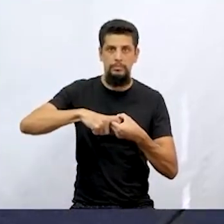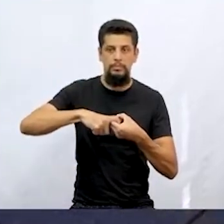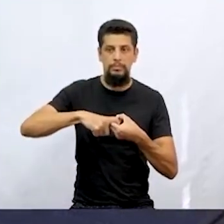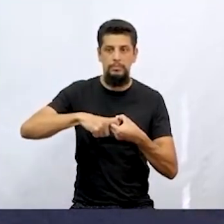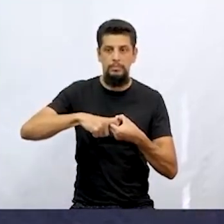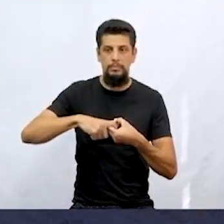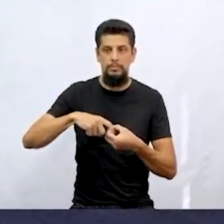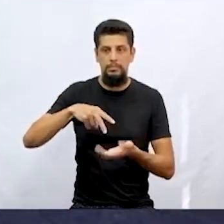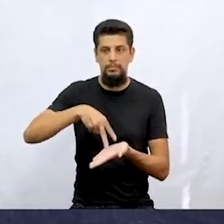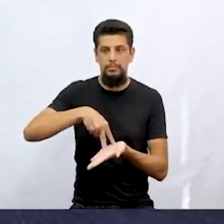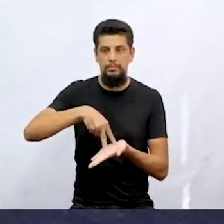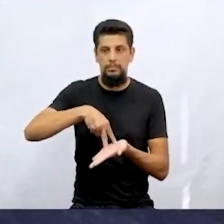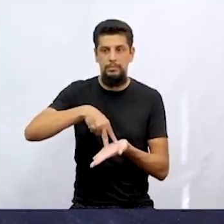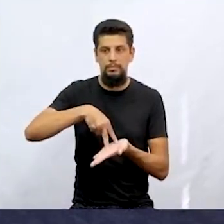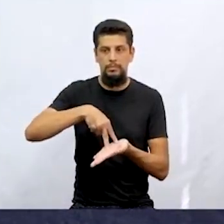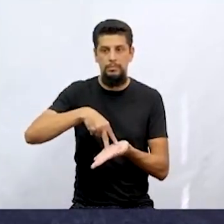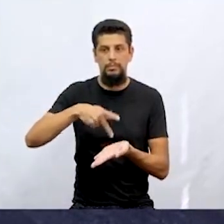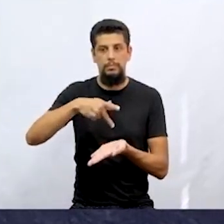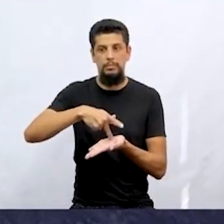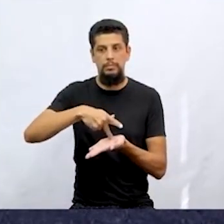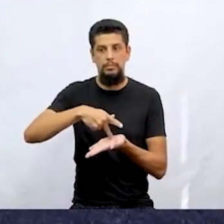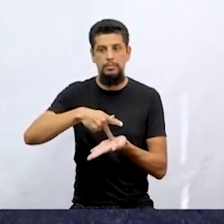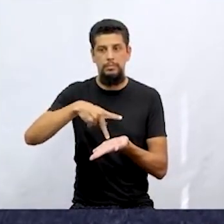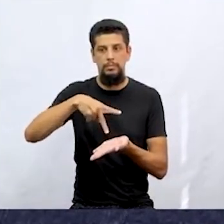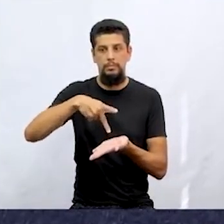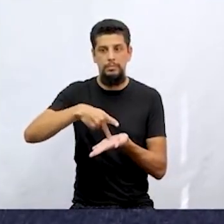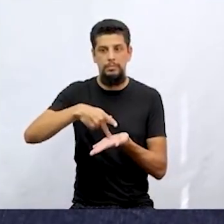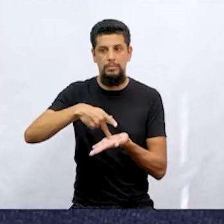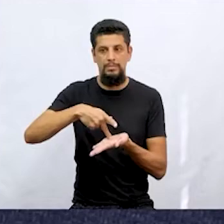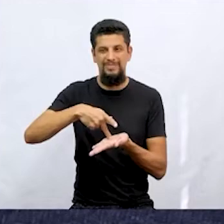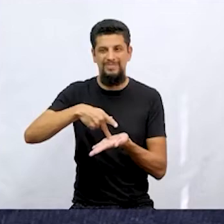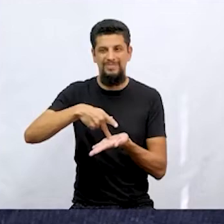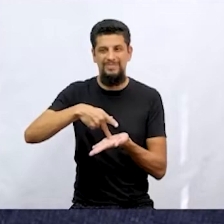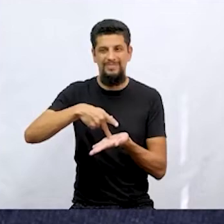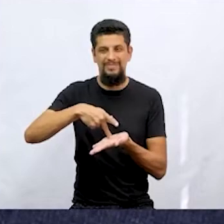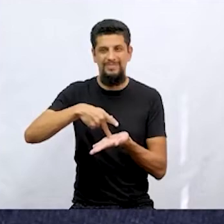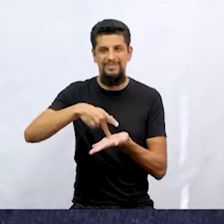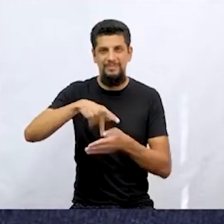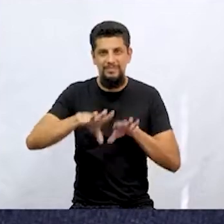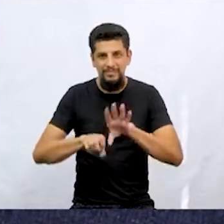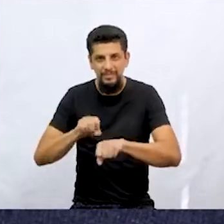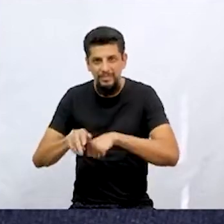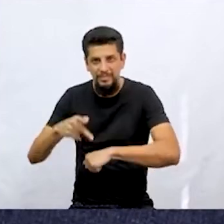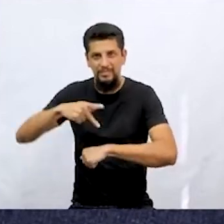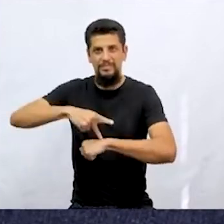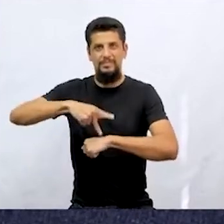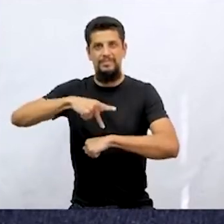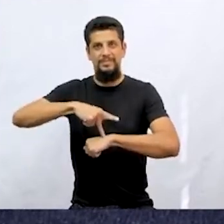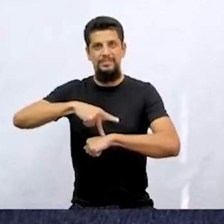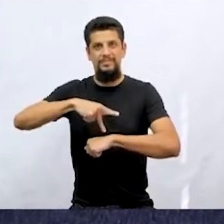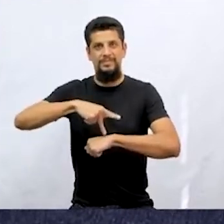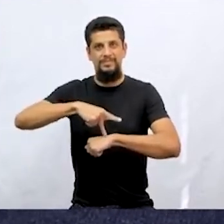Volto. Não posso esquecer que eu tenho que pegar. Isso. E agora? Agora pesa. Ai.